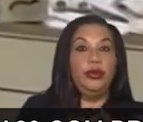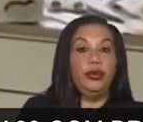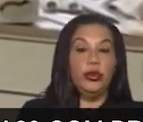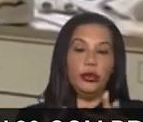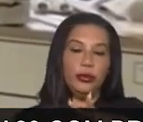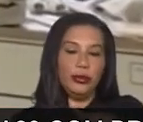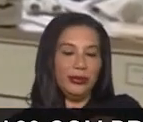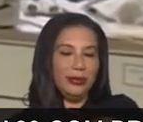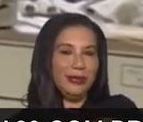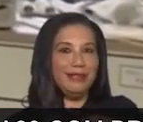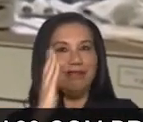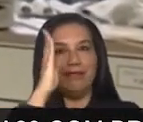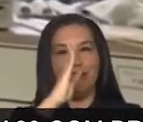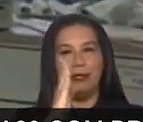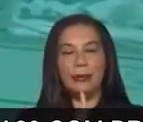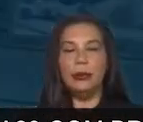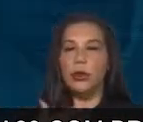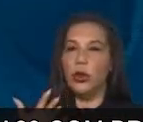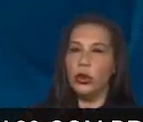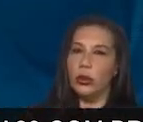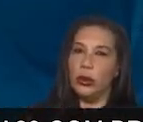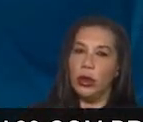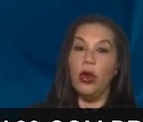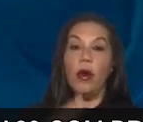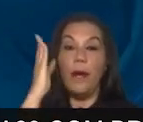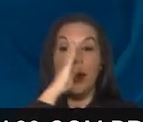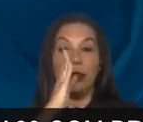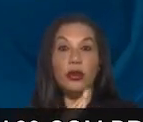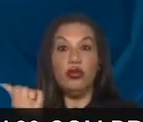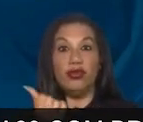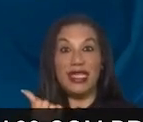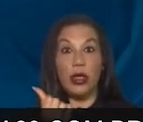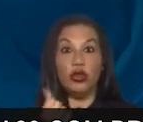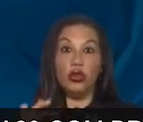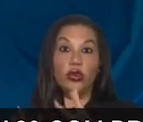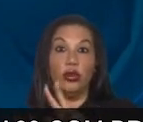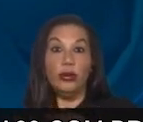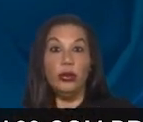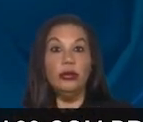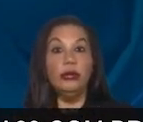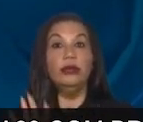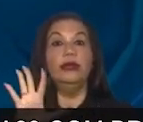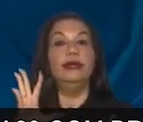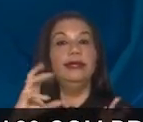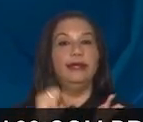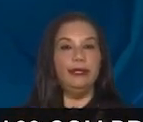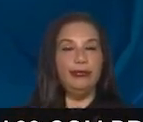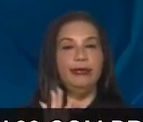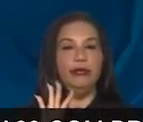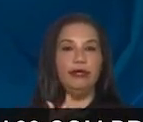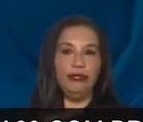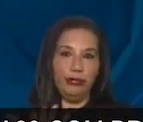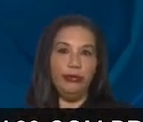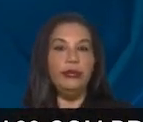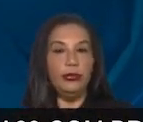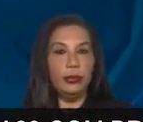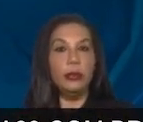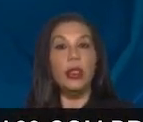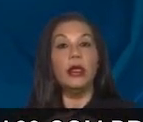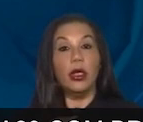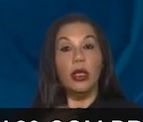No Brasil, o impacto foi grande. O país foi o 6º do mundo em número de casos registrados de Covid-19.